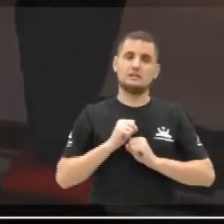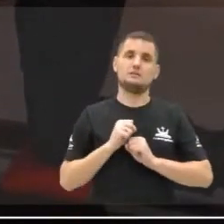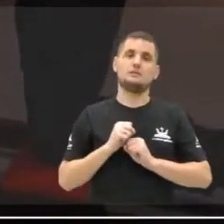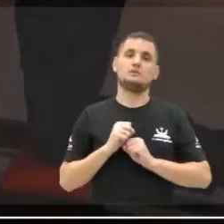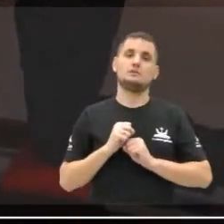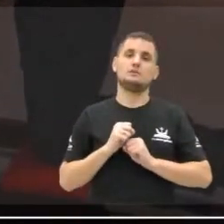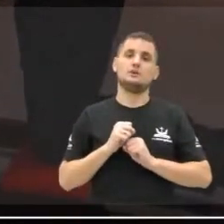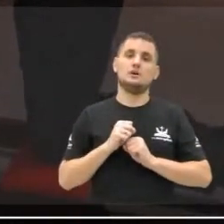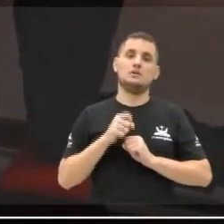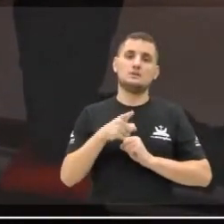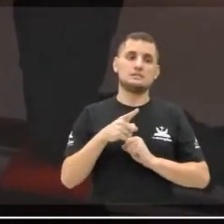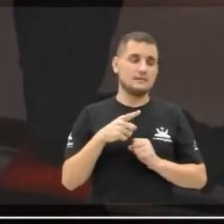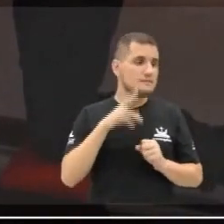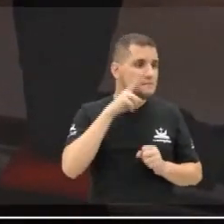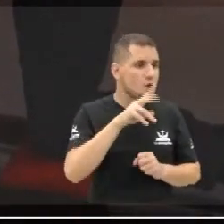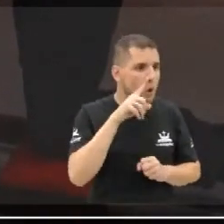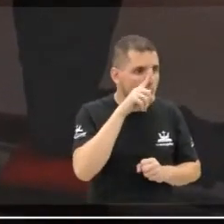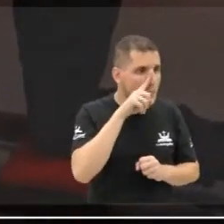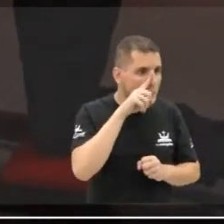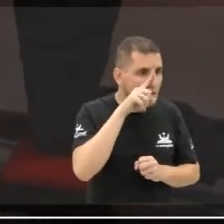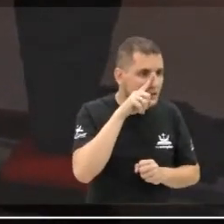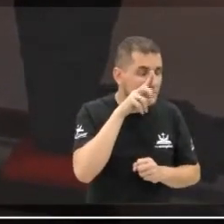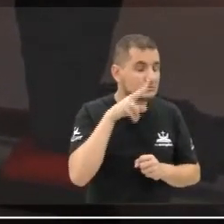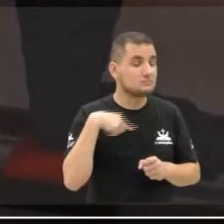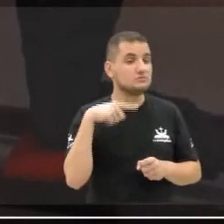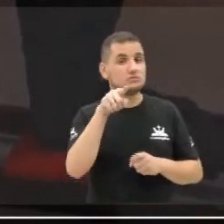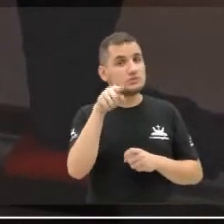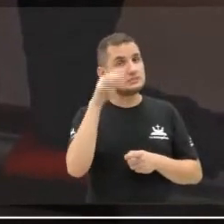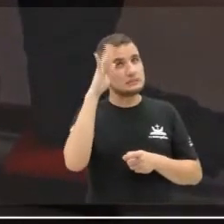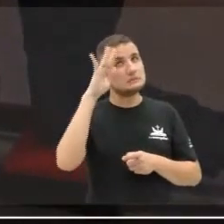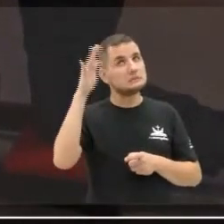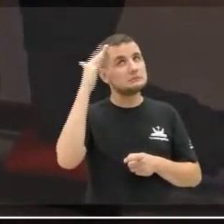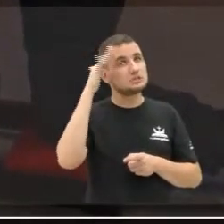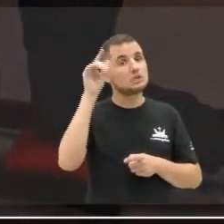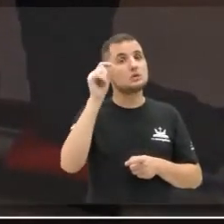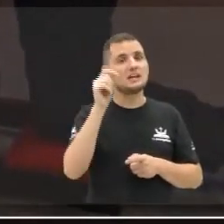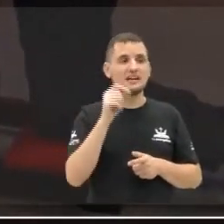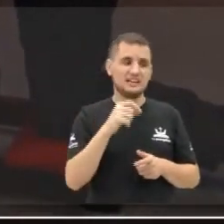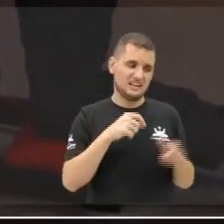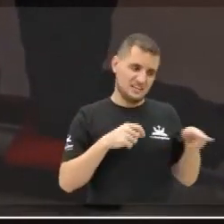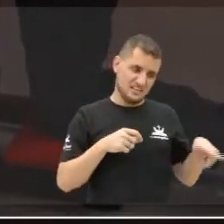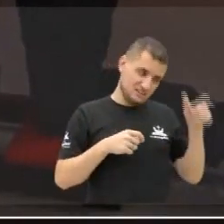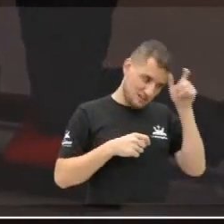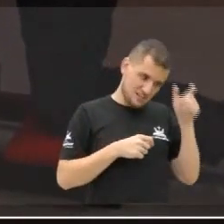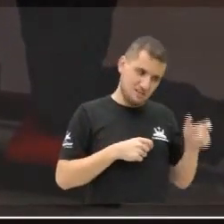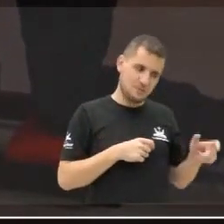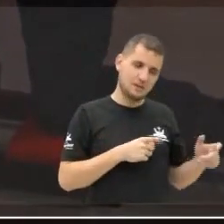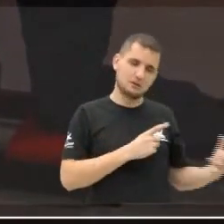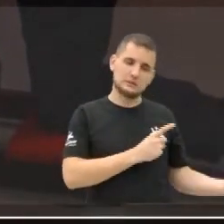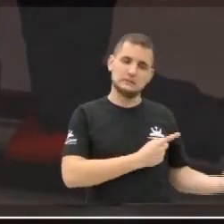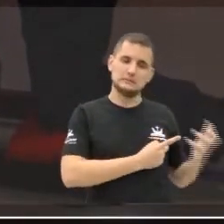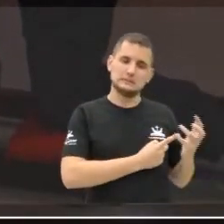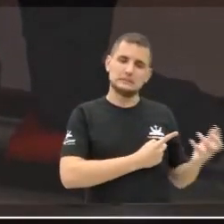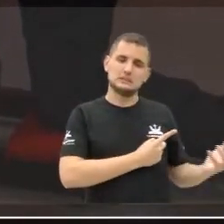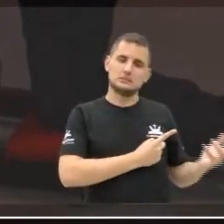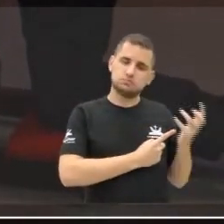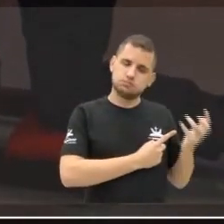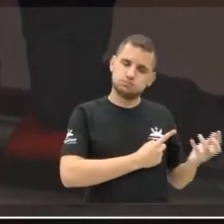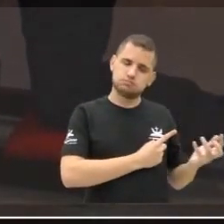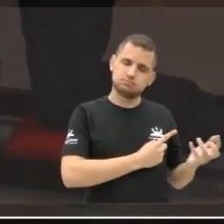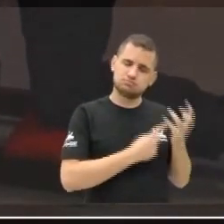diante do perigo que você ficava imaginando, o inimigo ficava usando a sua mente,